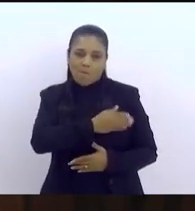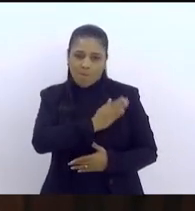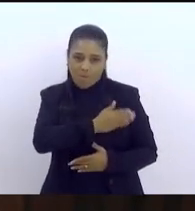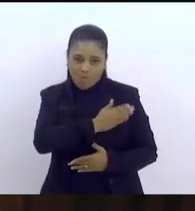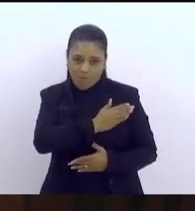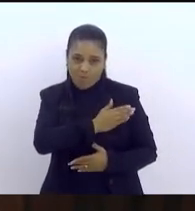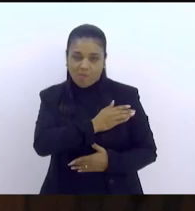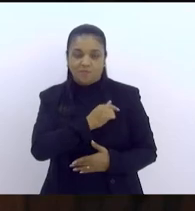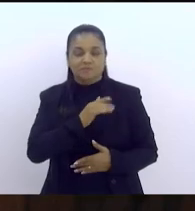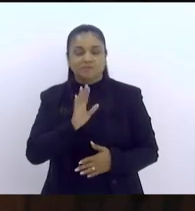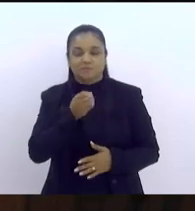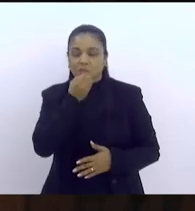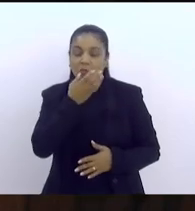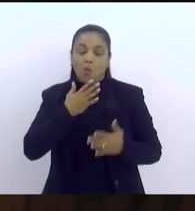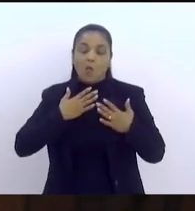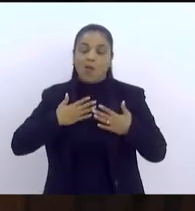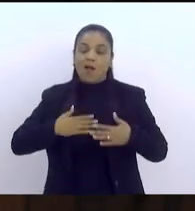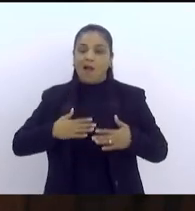de maracujá.